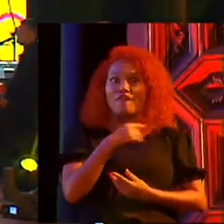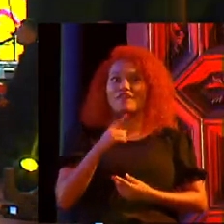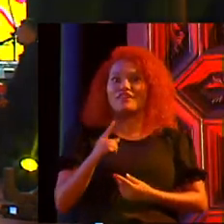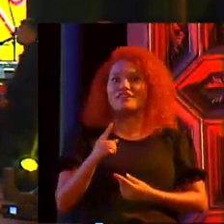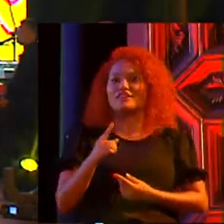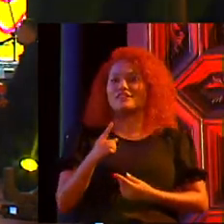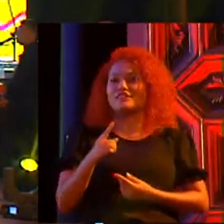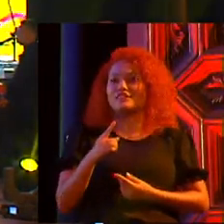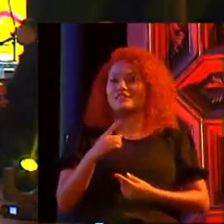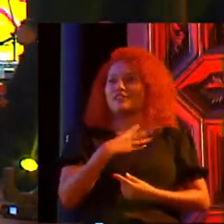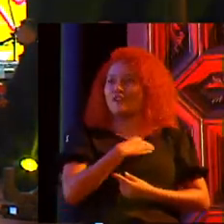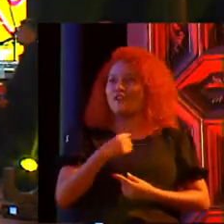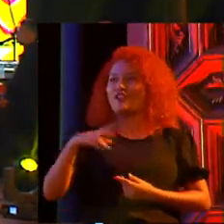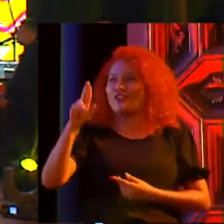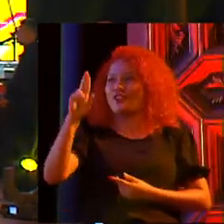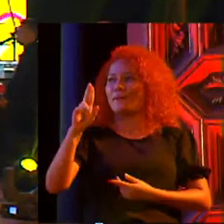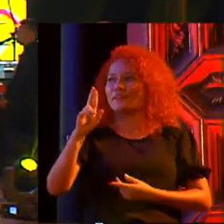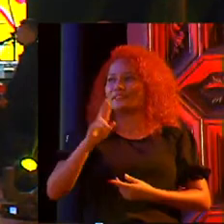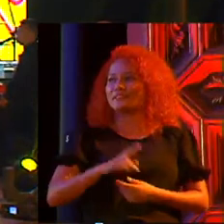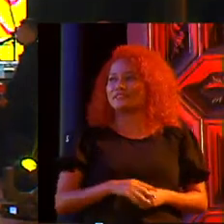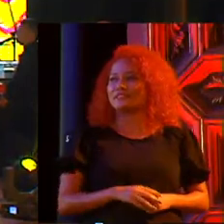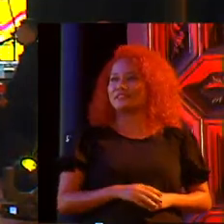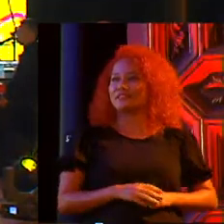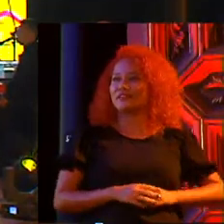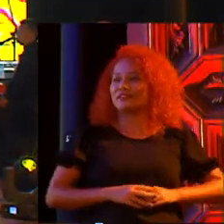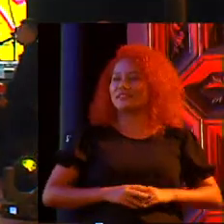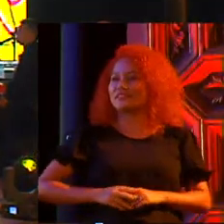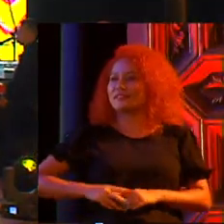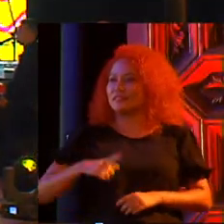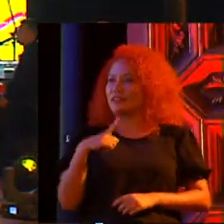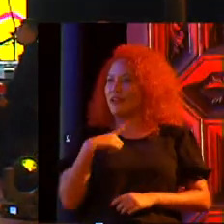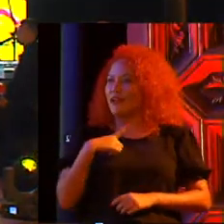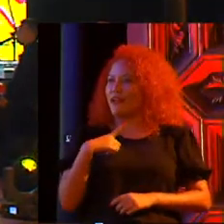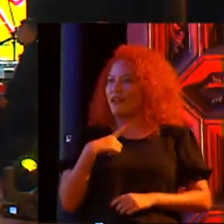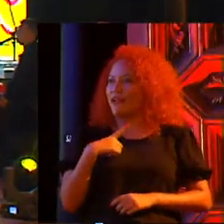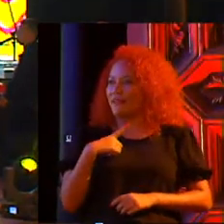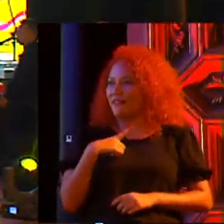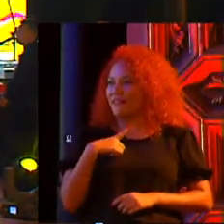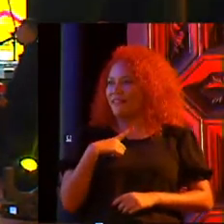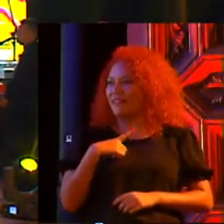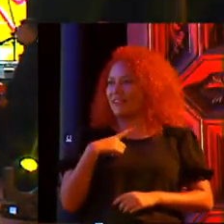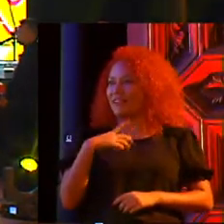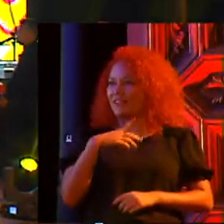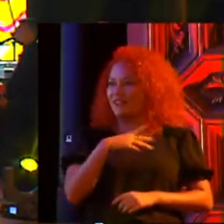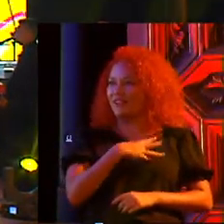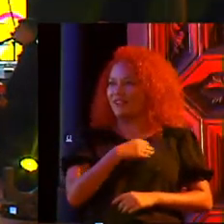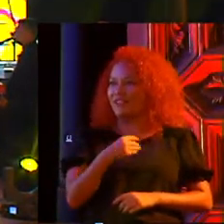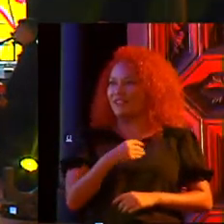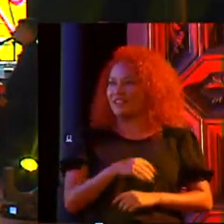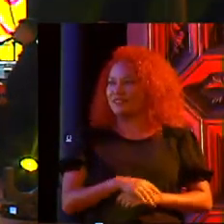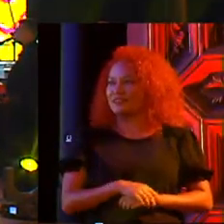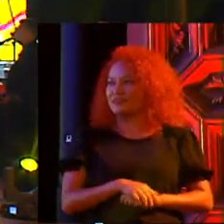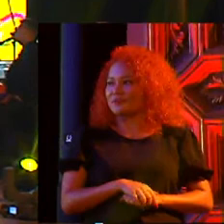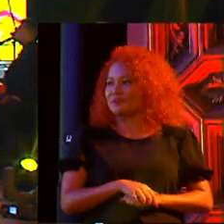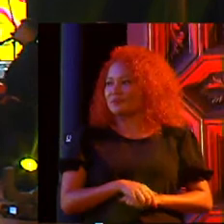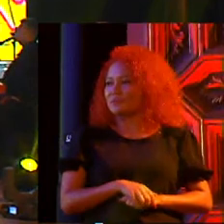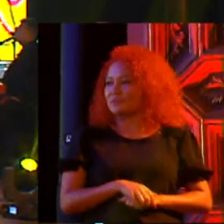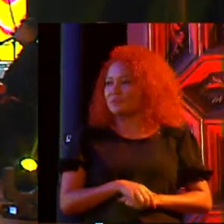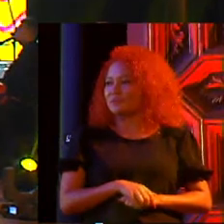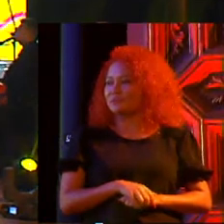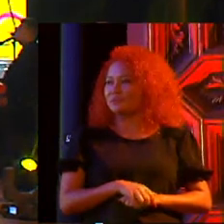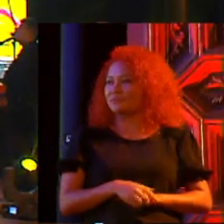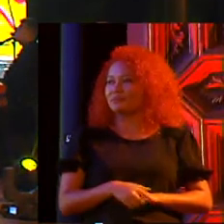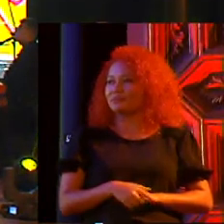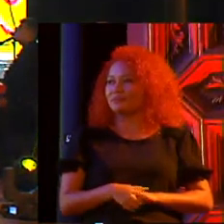É, representando. É, não tenho certeza, mas... Tá aí? Tá aí? Tá aí? O filho tá aí? Tá, mas aí... Filho da Joelma. Eu soube